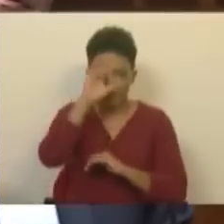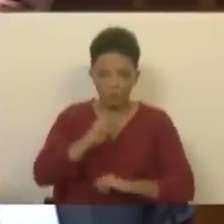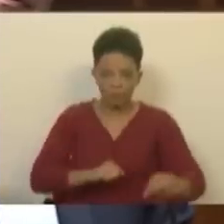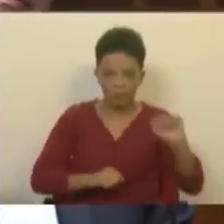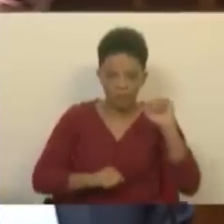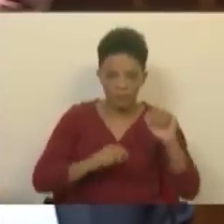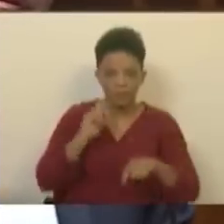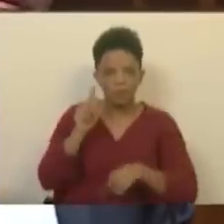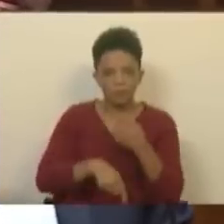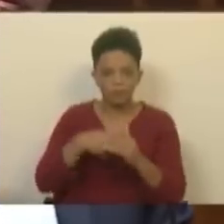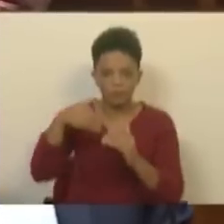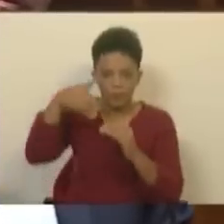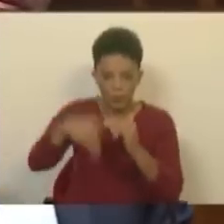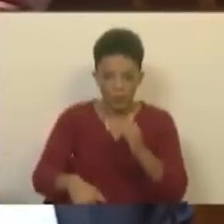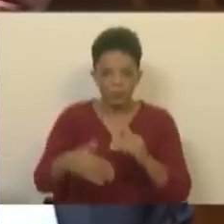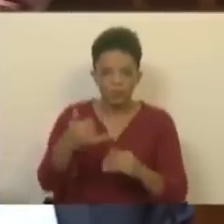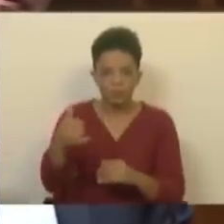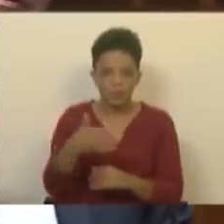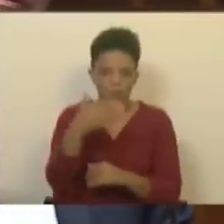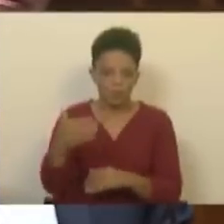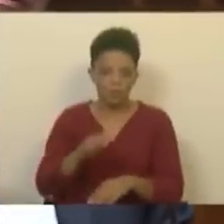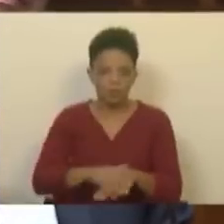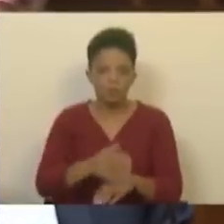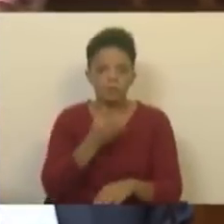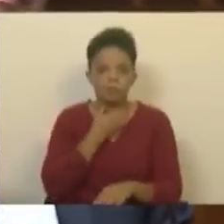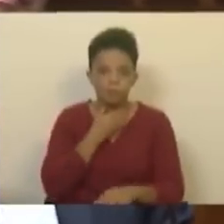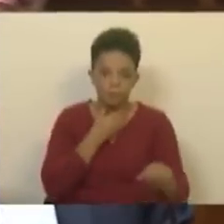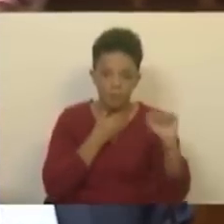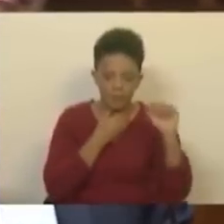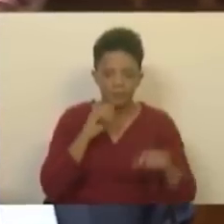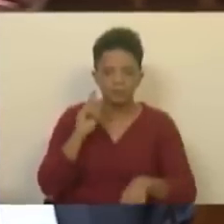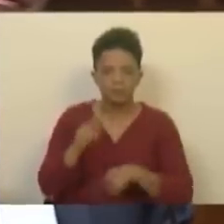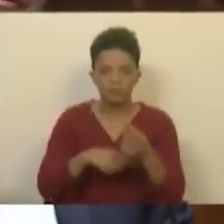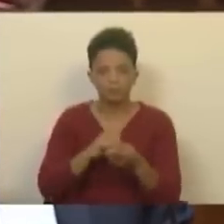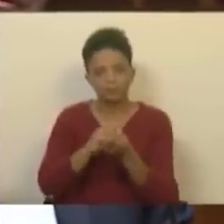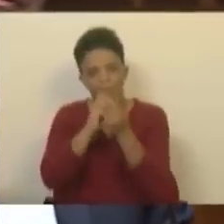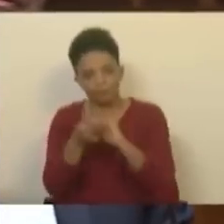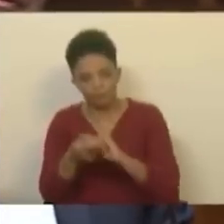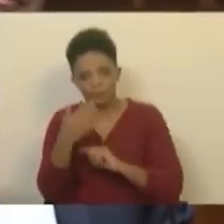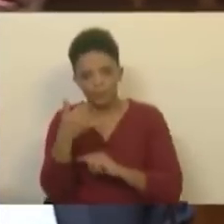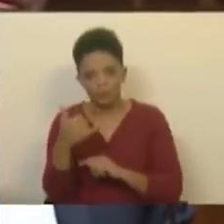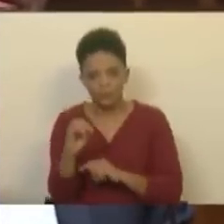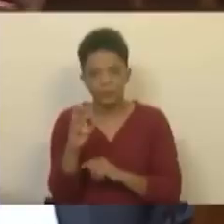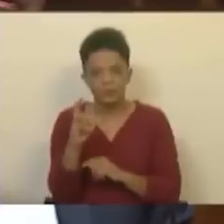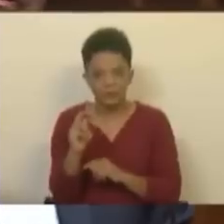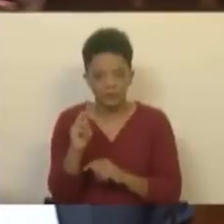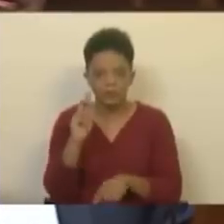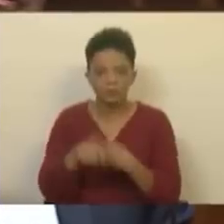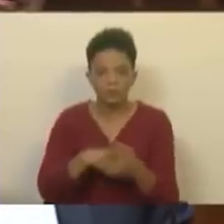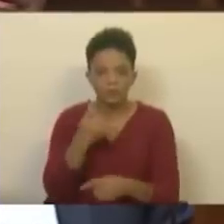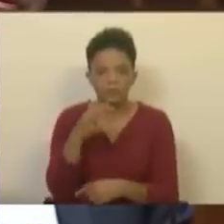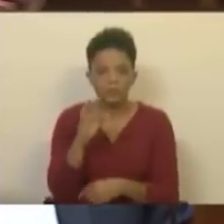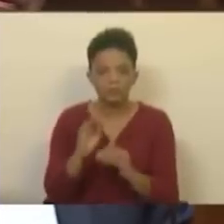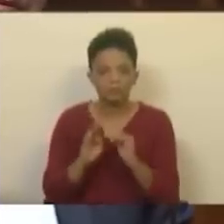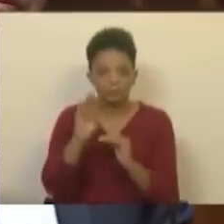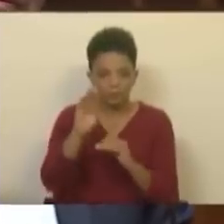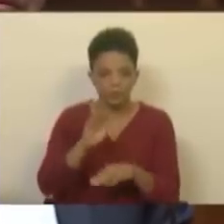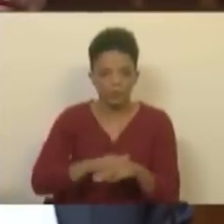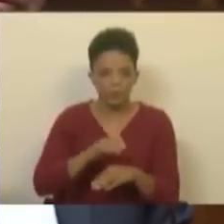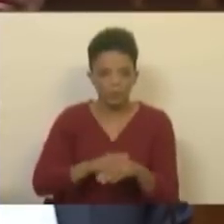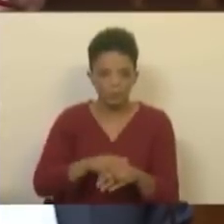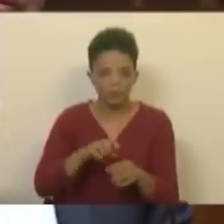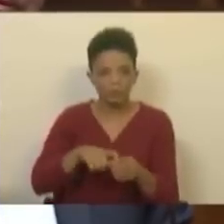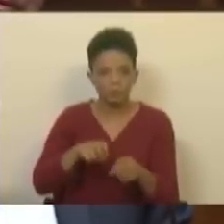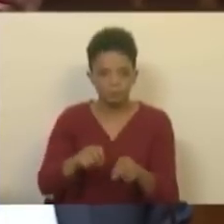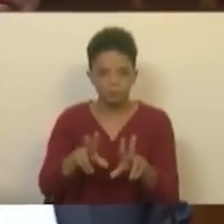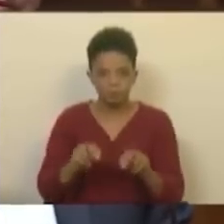acelera em 2011 com a banca rota socialista inverte em 2013 e acelera em 2014 com a saída